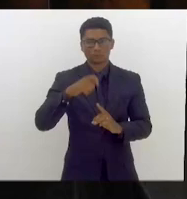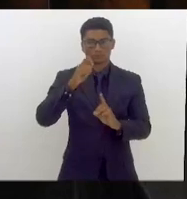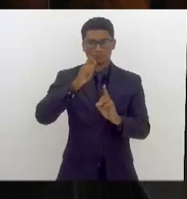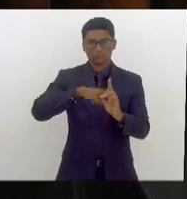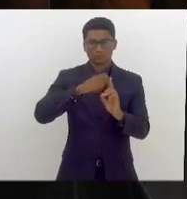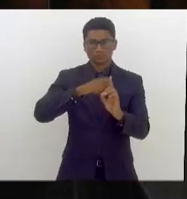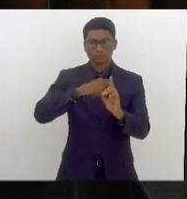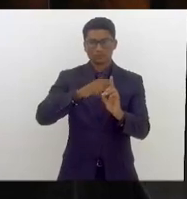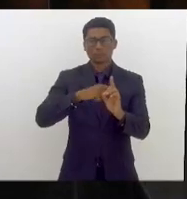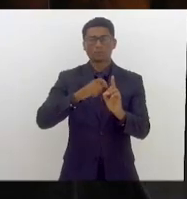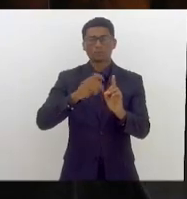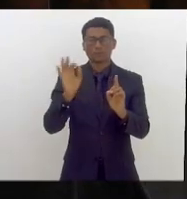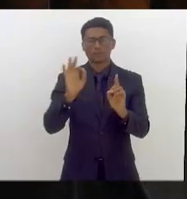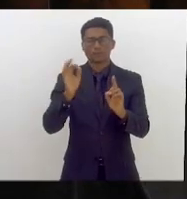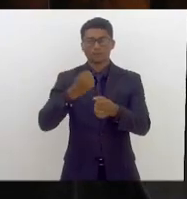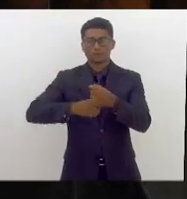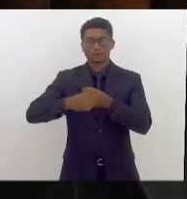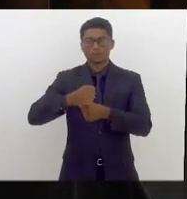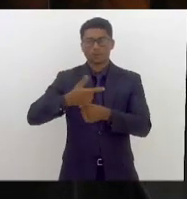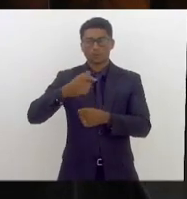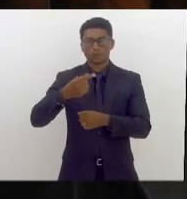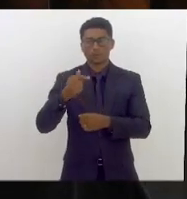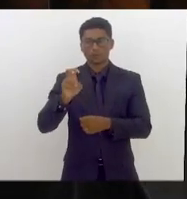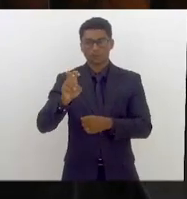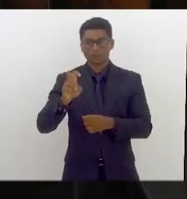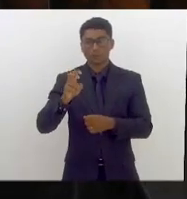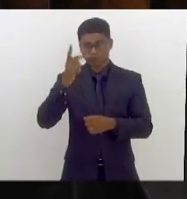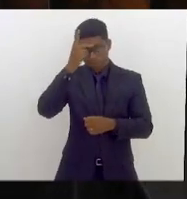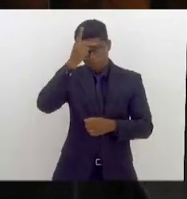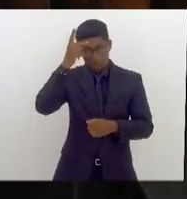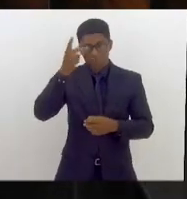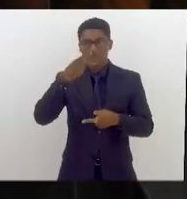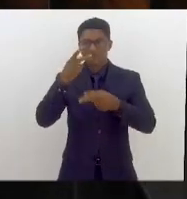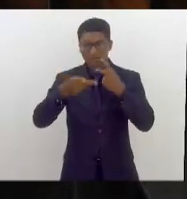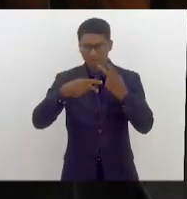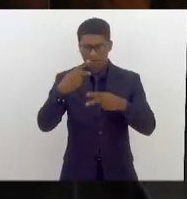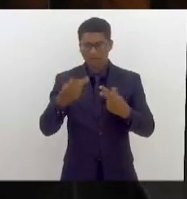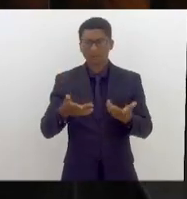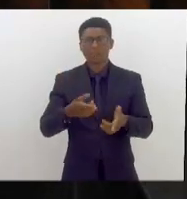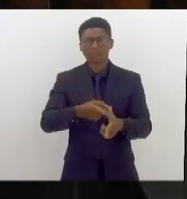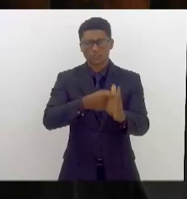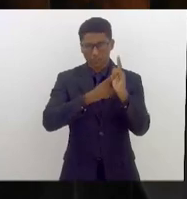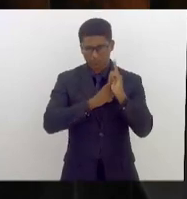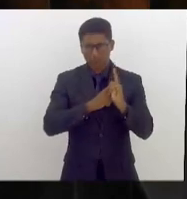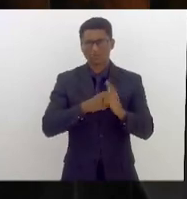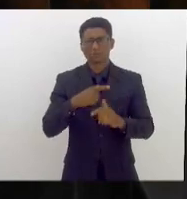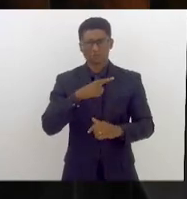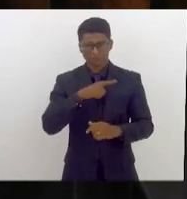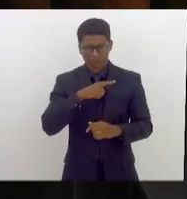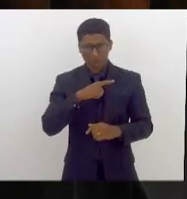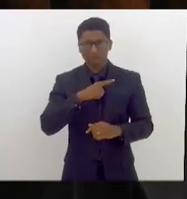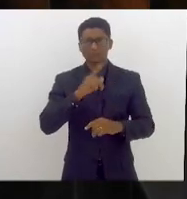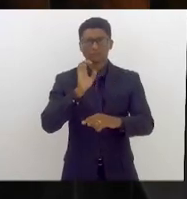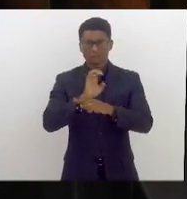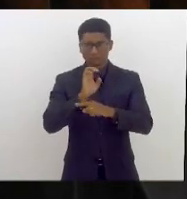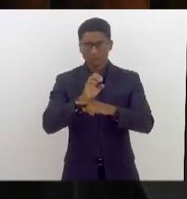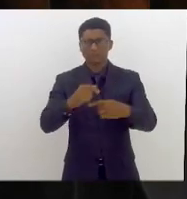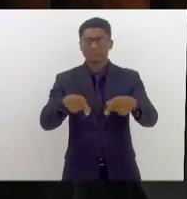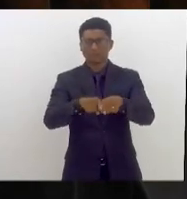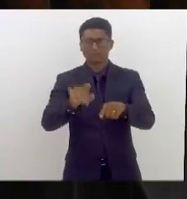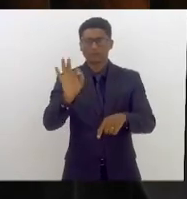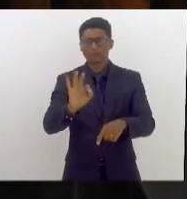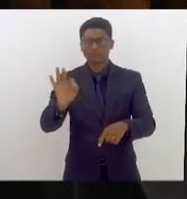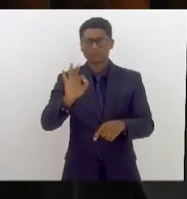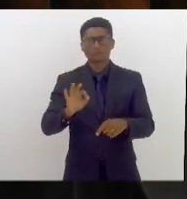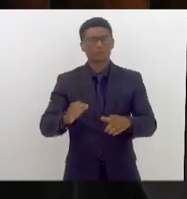2015, já ouvíamos falar da dívida do Estado com a União, uma dívida alta, enfim, coisa e tal. Várias vezes eu me